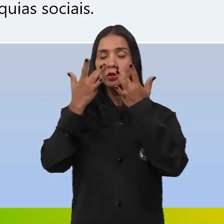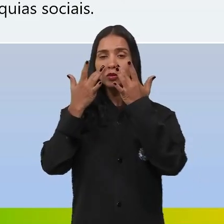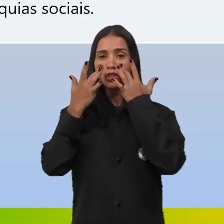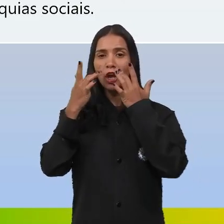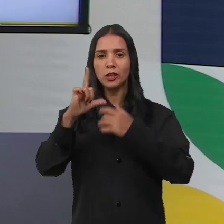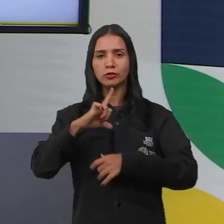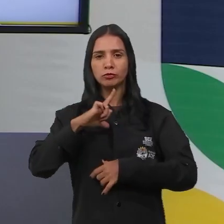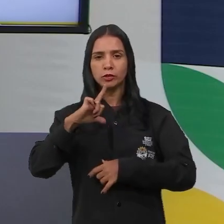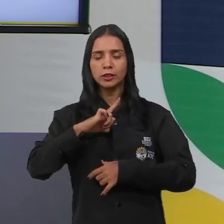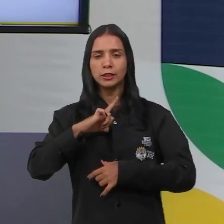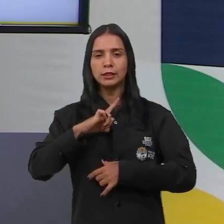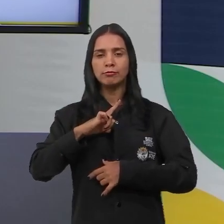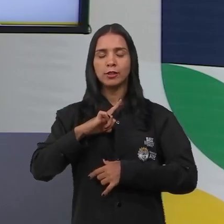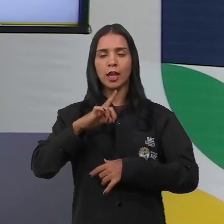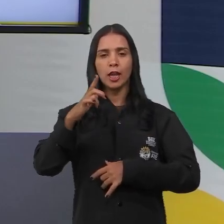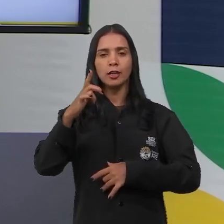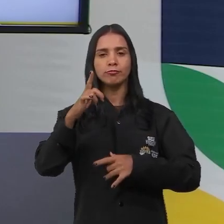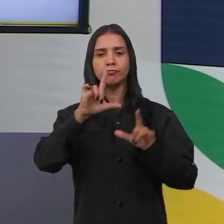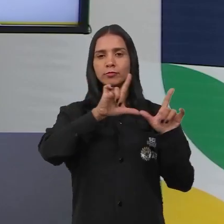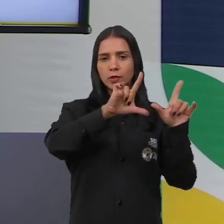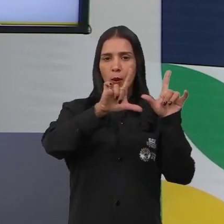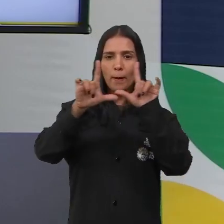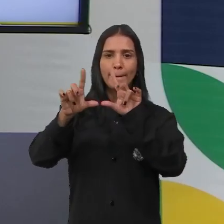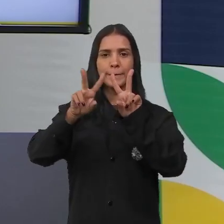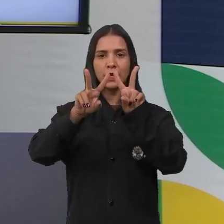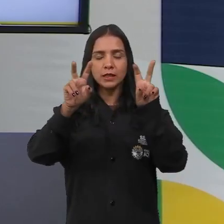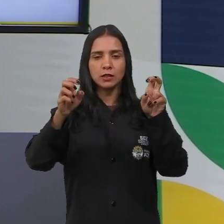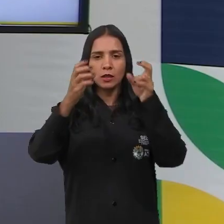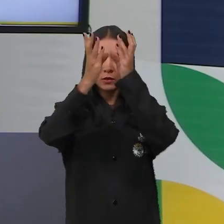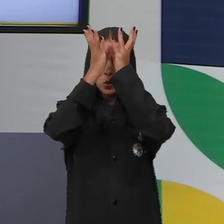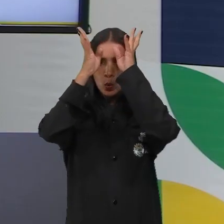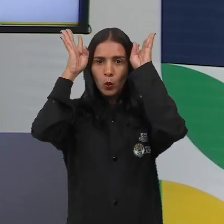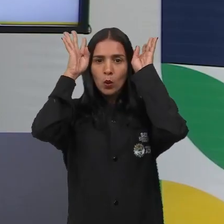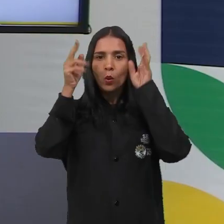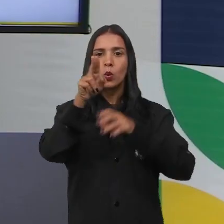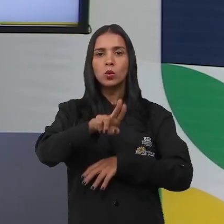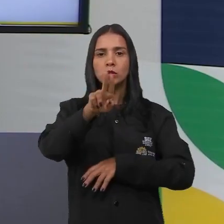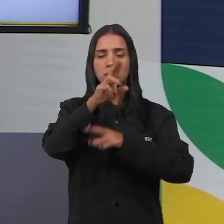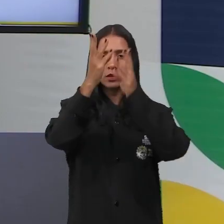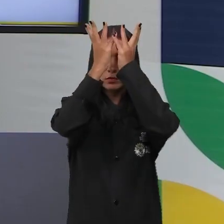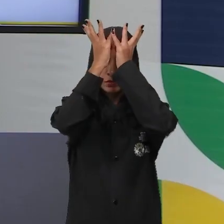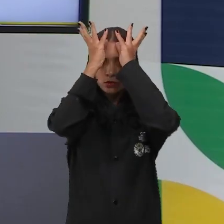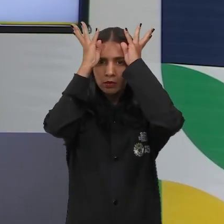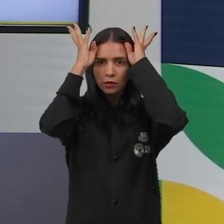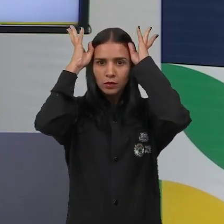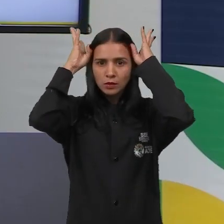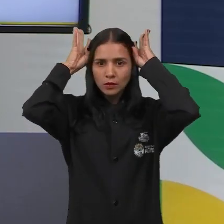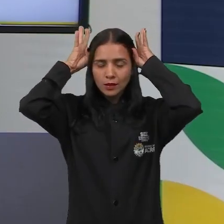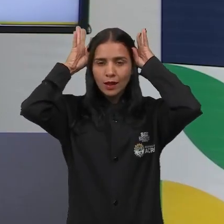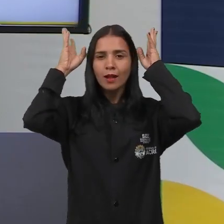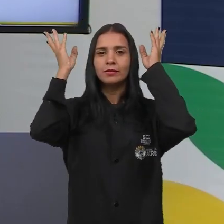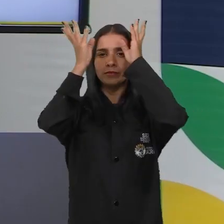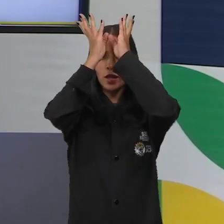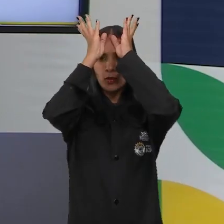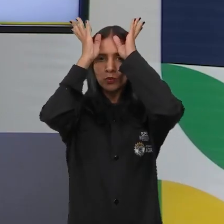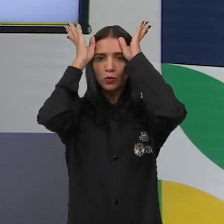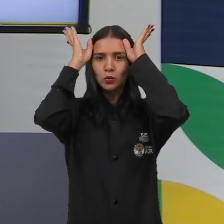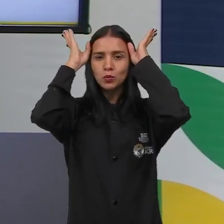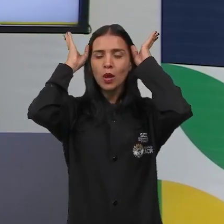que é bem familiar da nossa região. Colocaram um cocar na cabeça, do nada, sem um contexto,